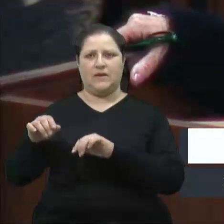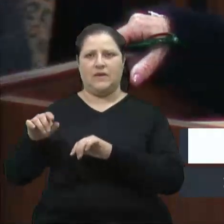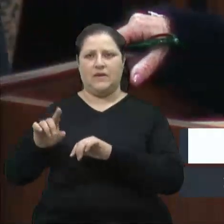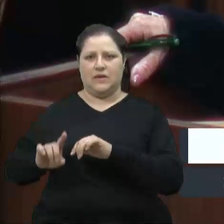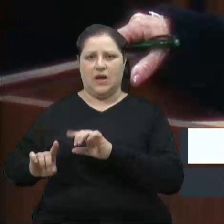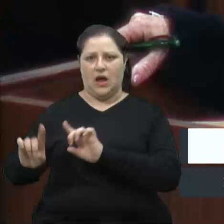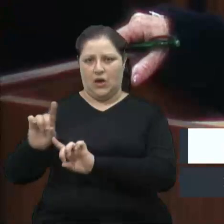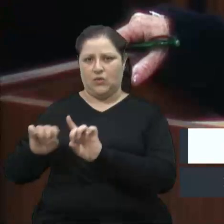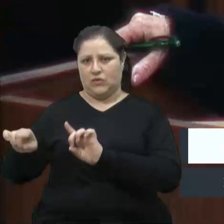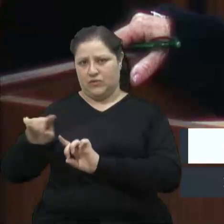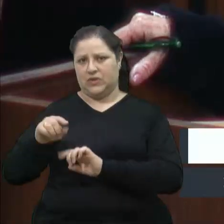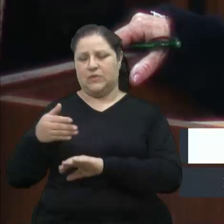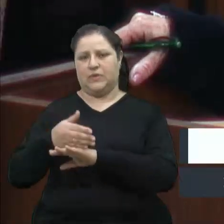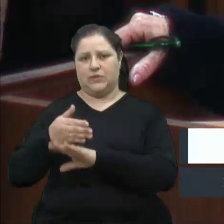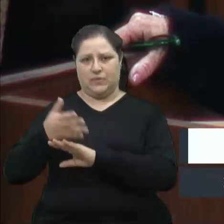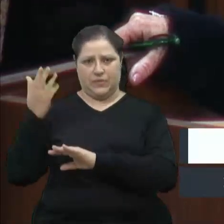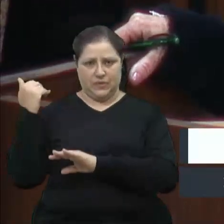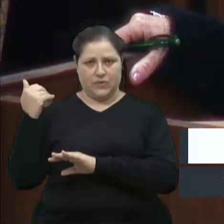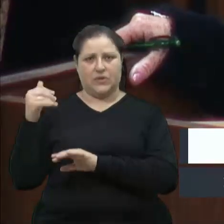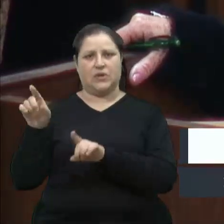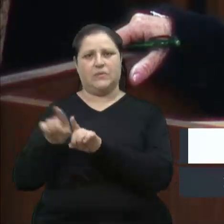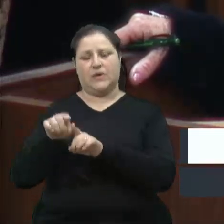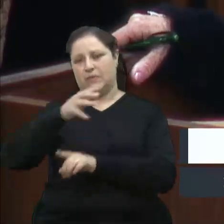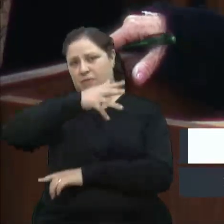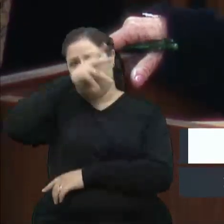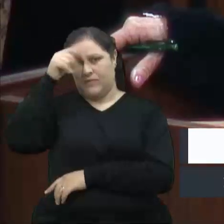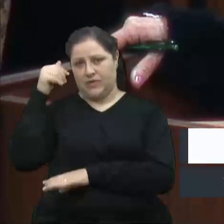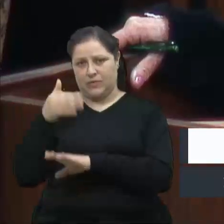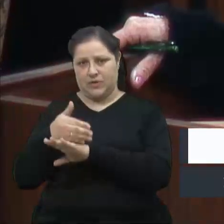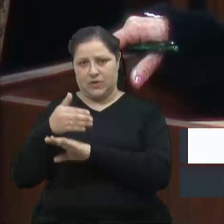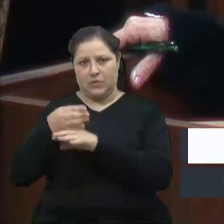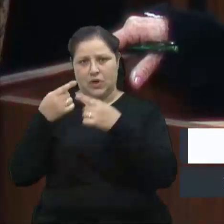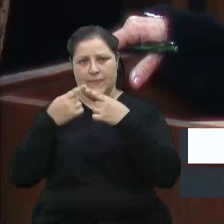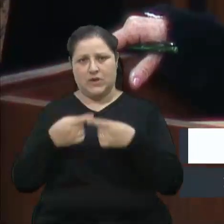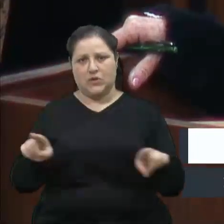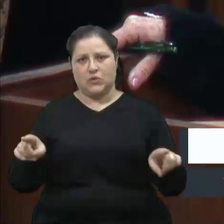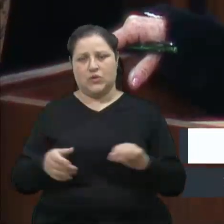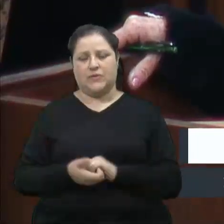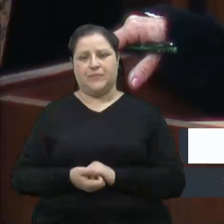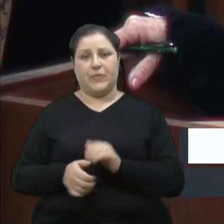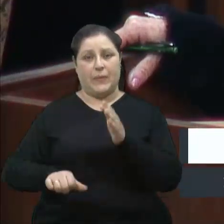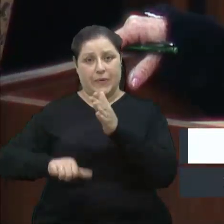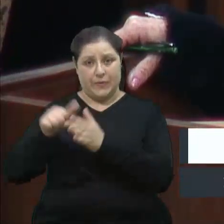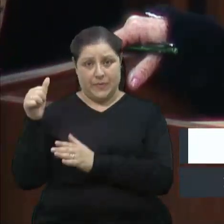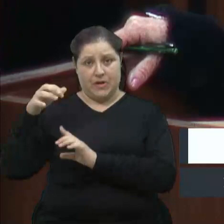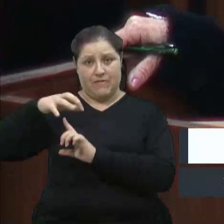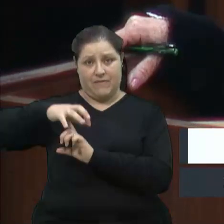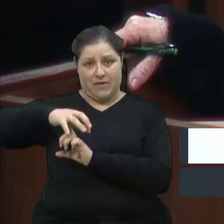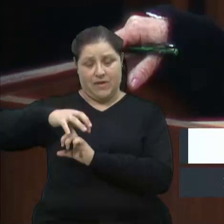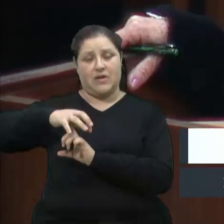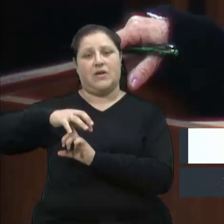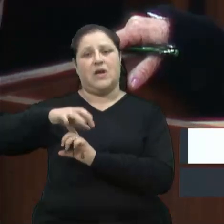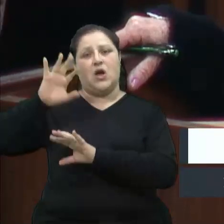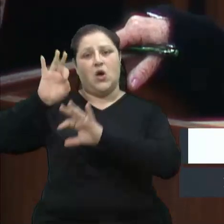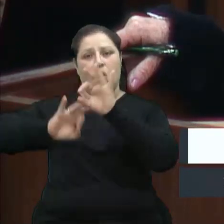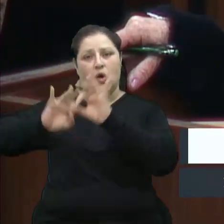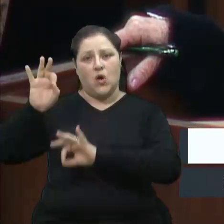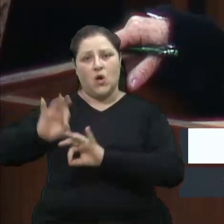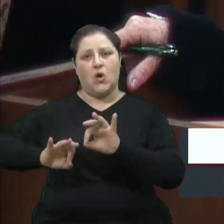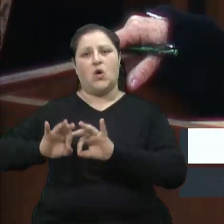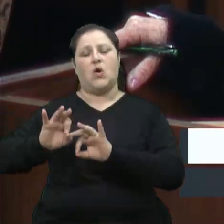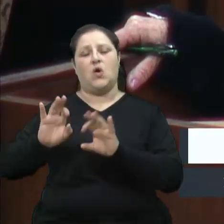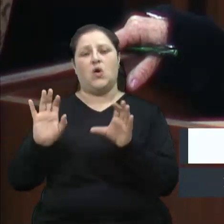estavam, o prefeito também na abertura. Então, aquela primeira lá foi organizada